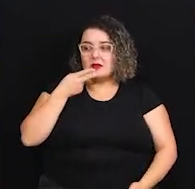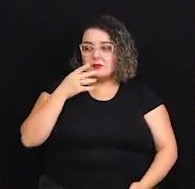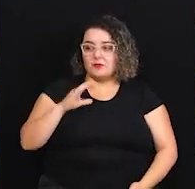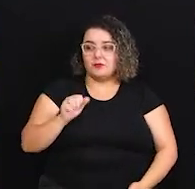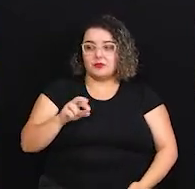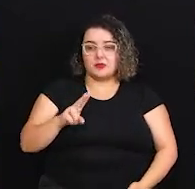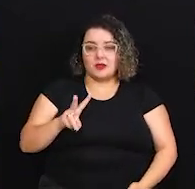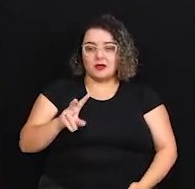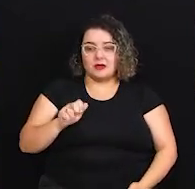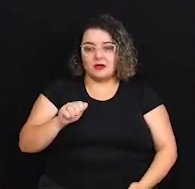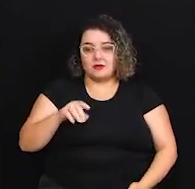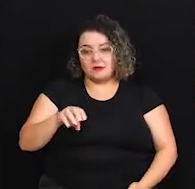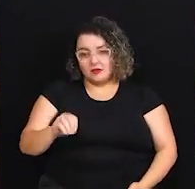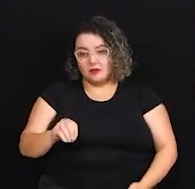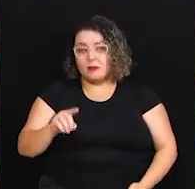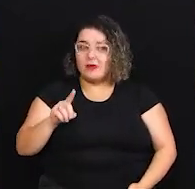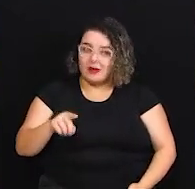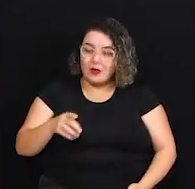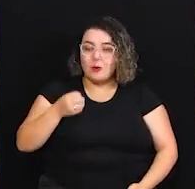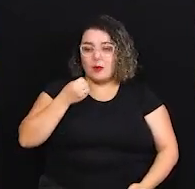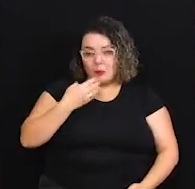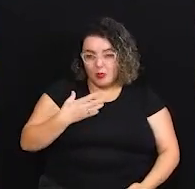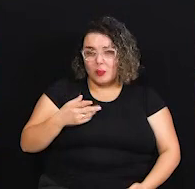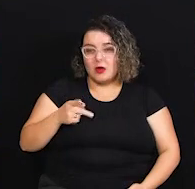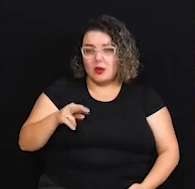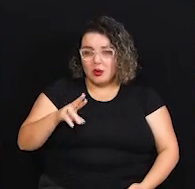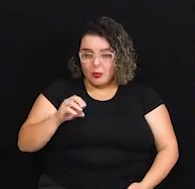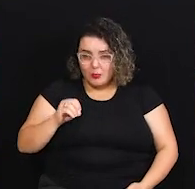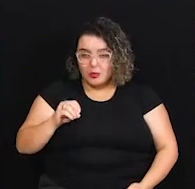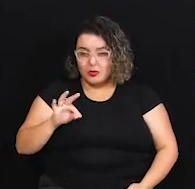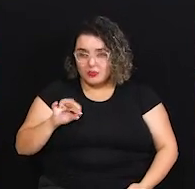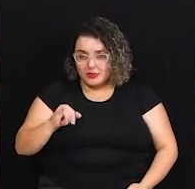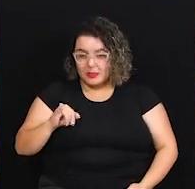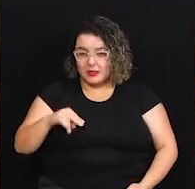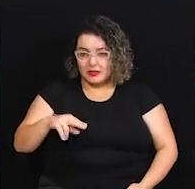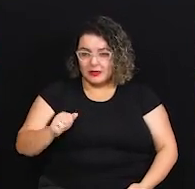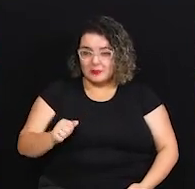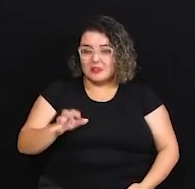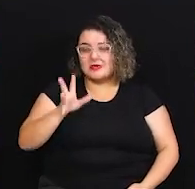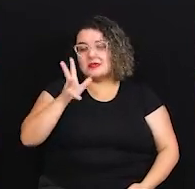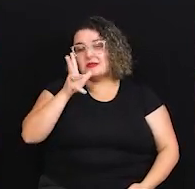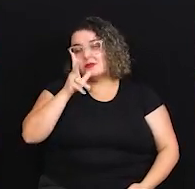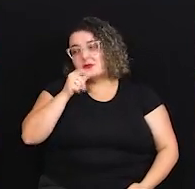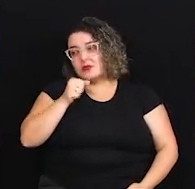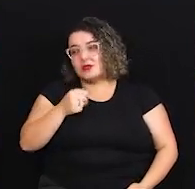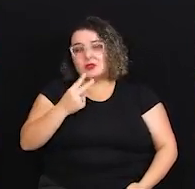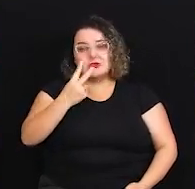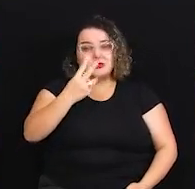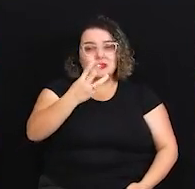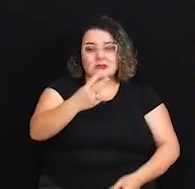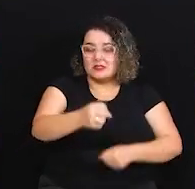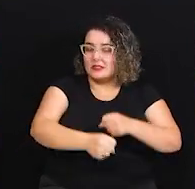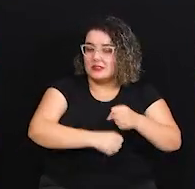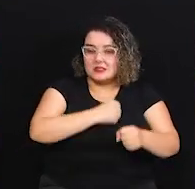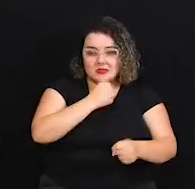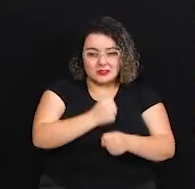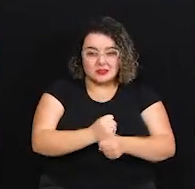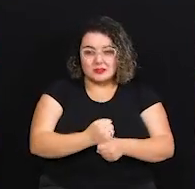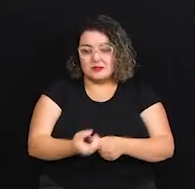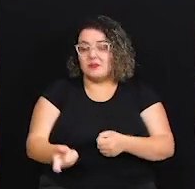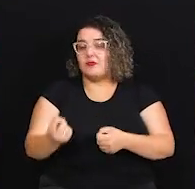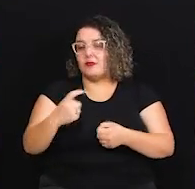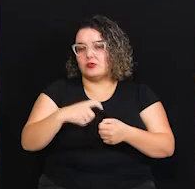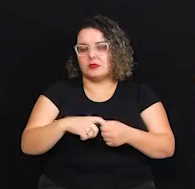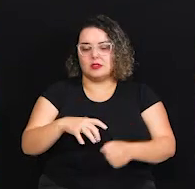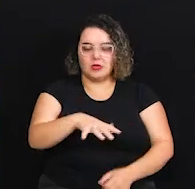boa proteína, mas só que demora para ele voltar a ser uma boa proteína para as plantas, demora uns 2, 3 anos. E aí até aquela área